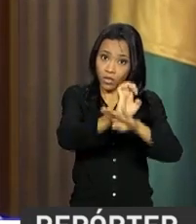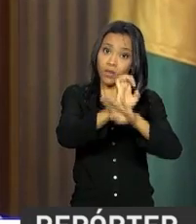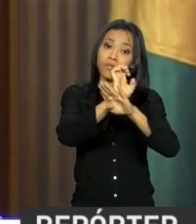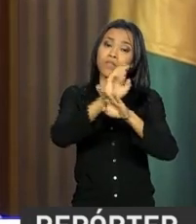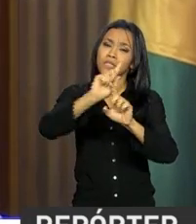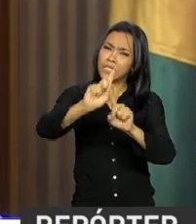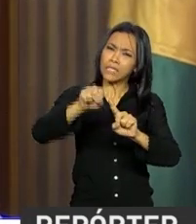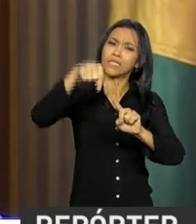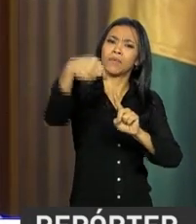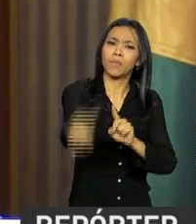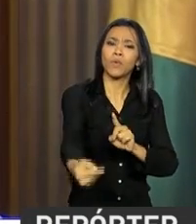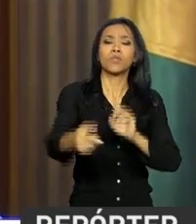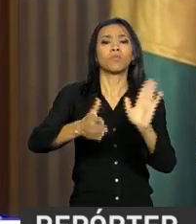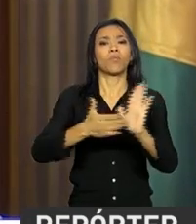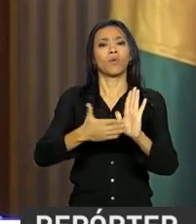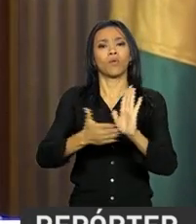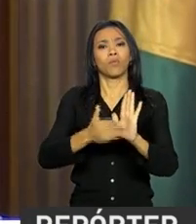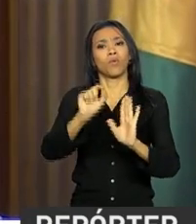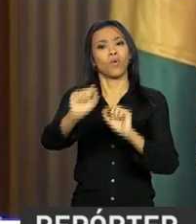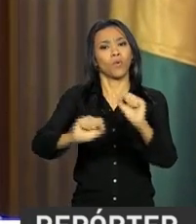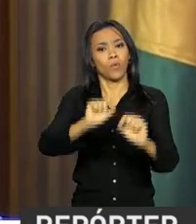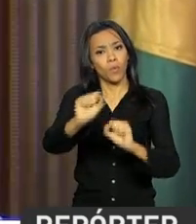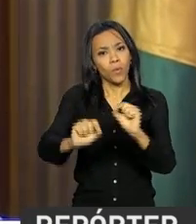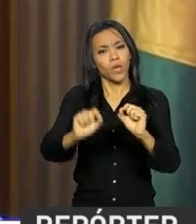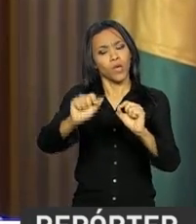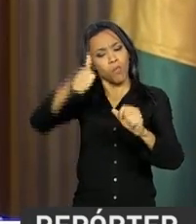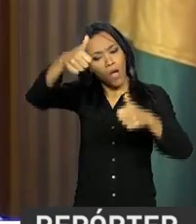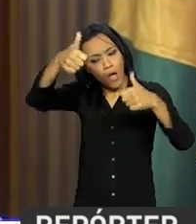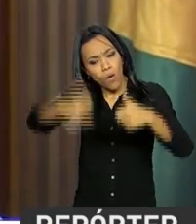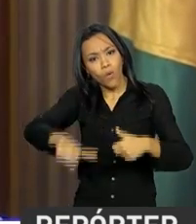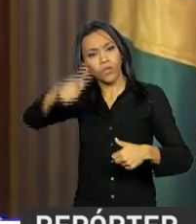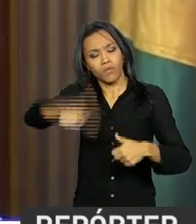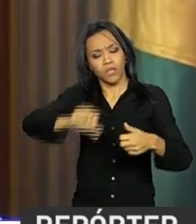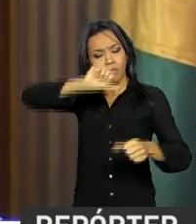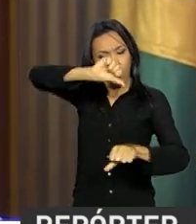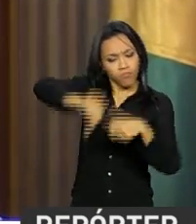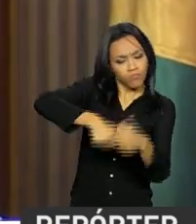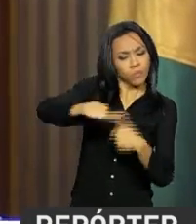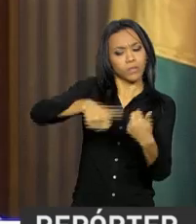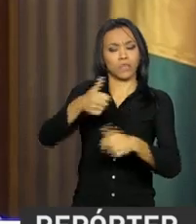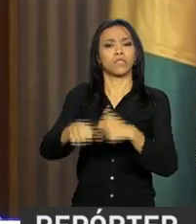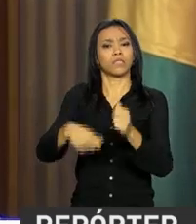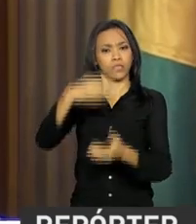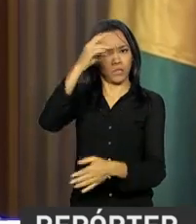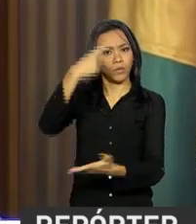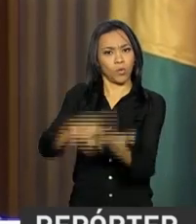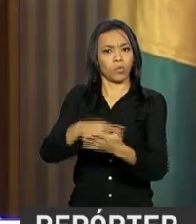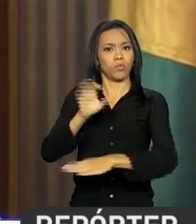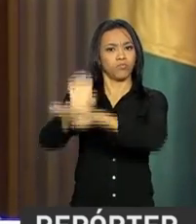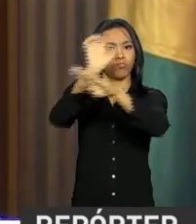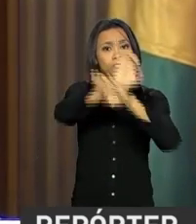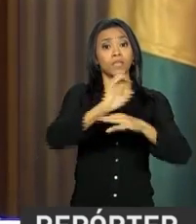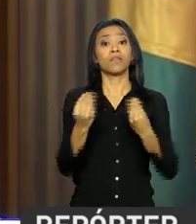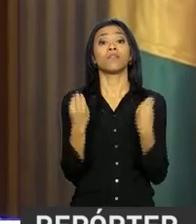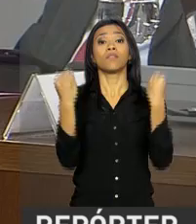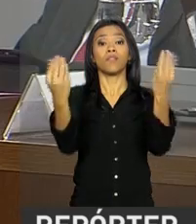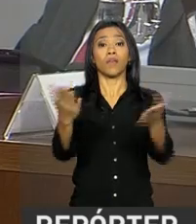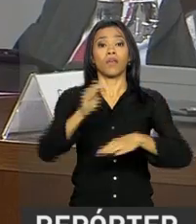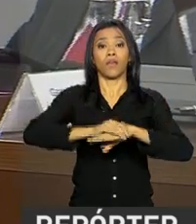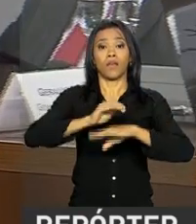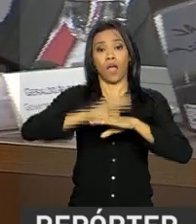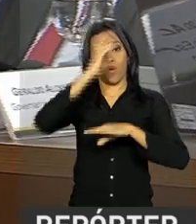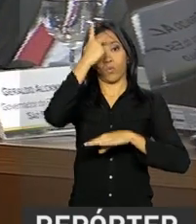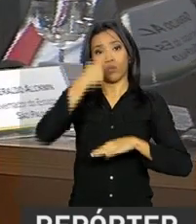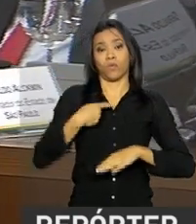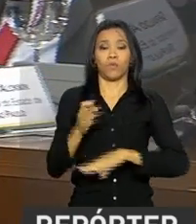adiante propor uma fortíssima revisão do pacto federativo que conceda maior autonomia aos